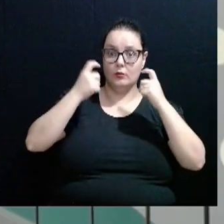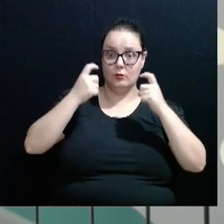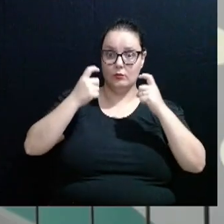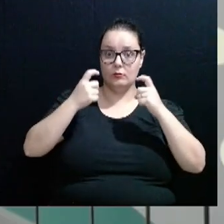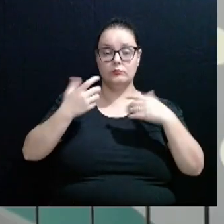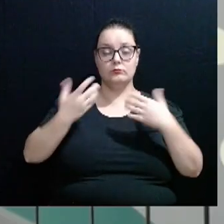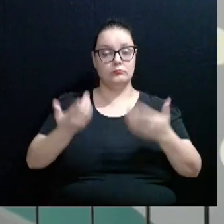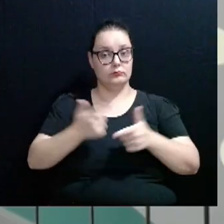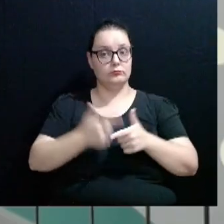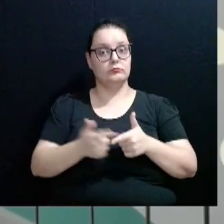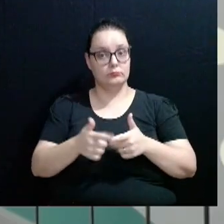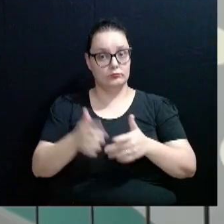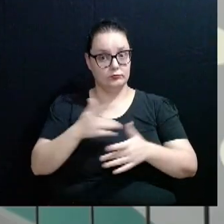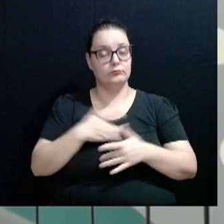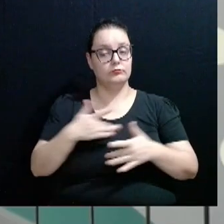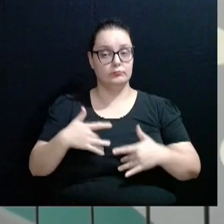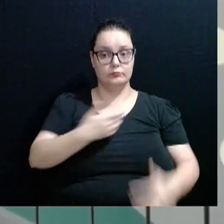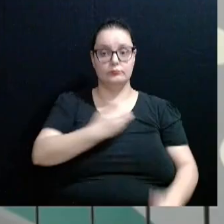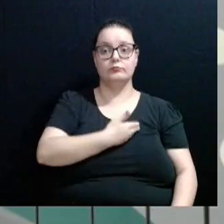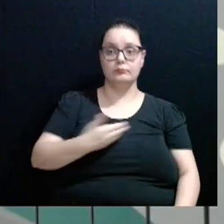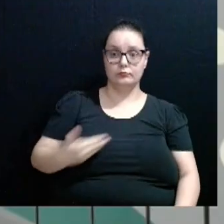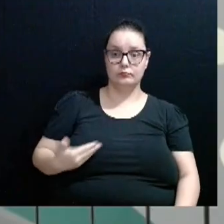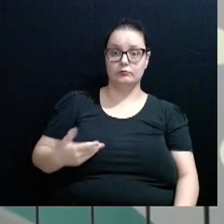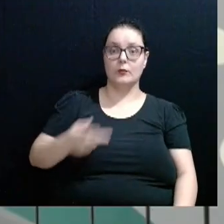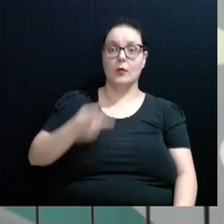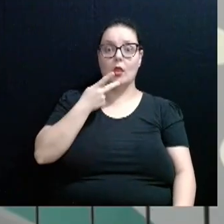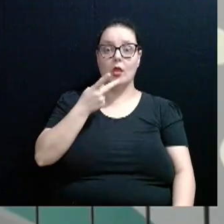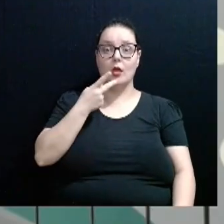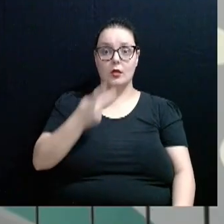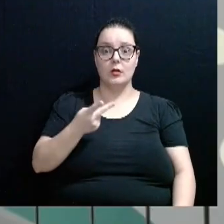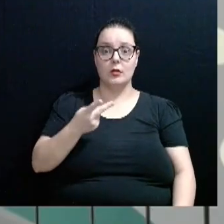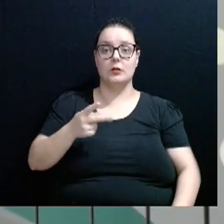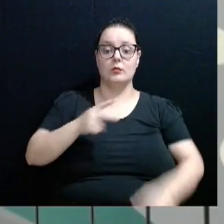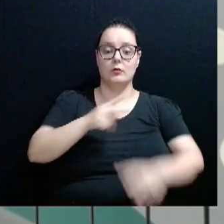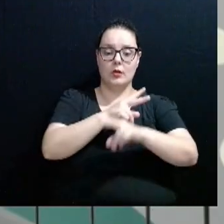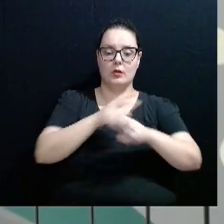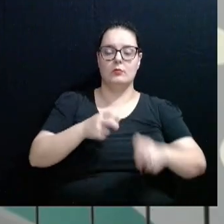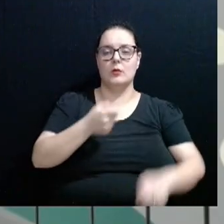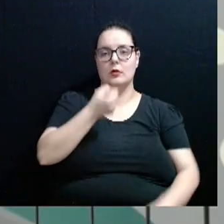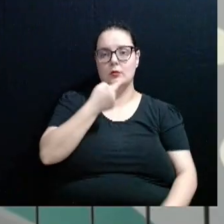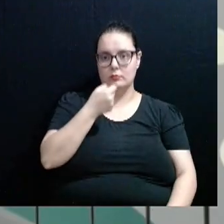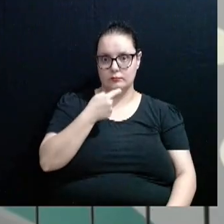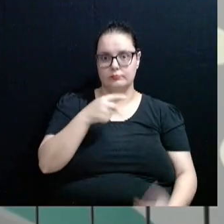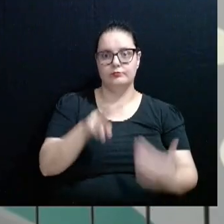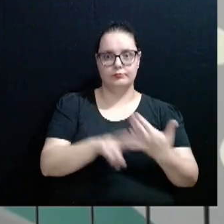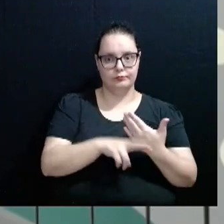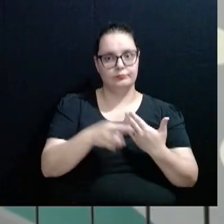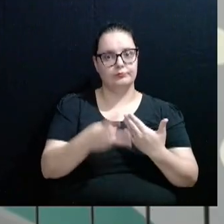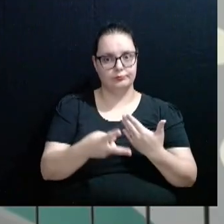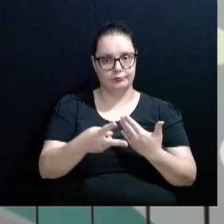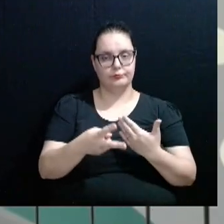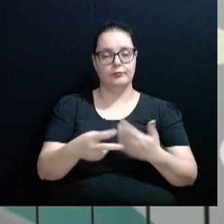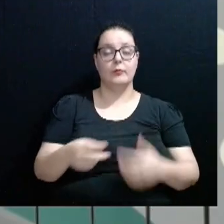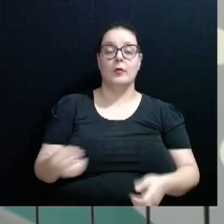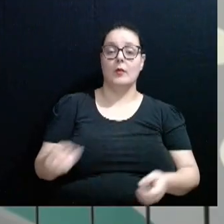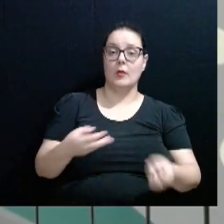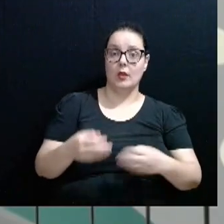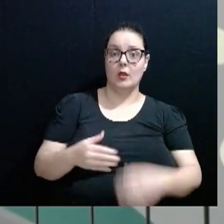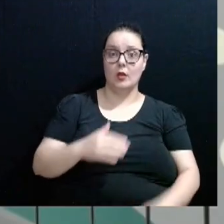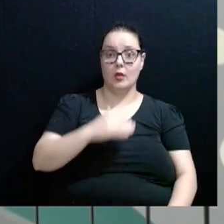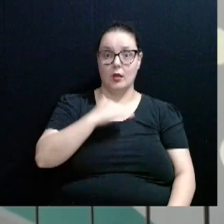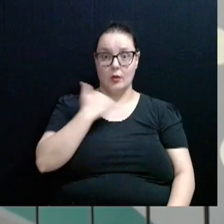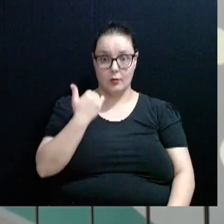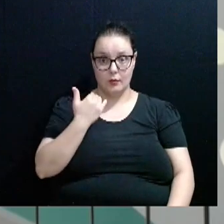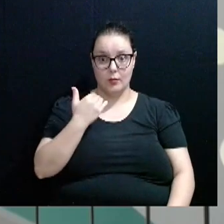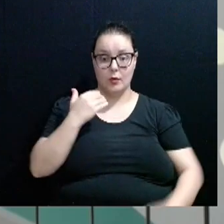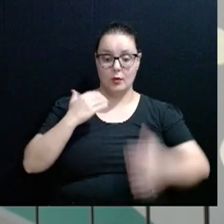saúde pública. Vamos falar sobre intoxicação medicamentosa. Recentemente, a morte do cantor e compositor